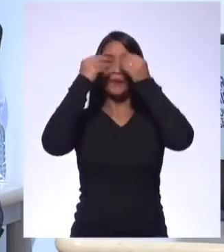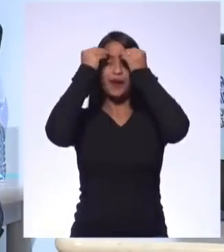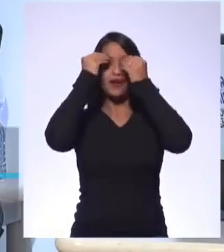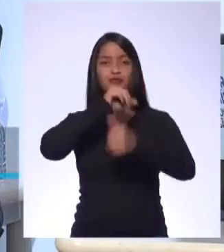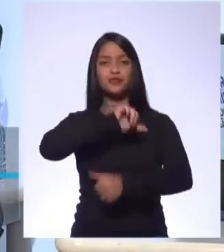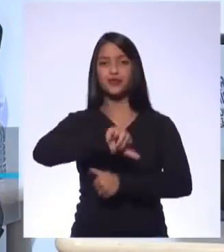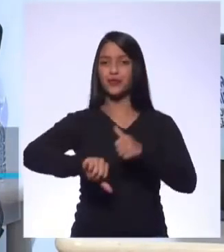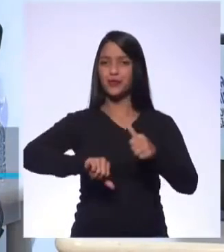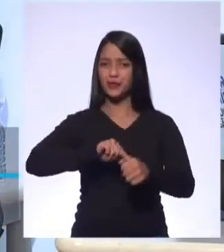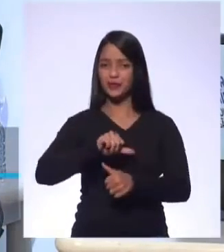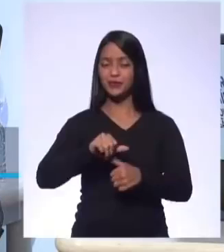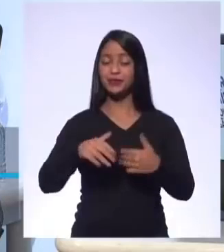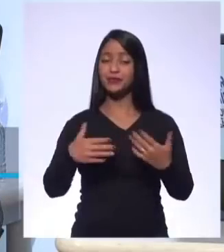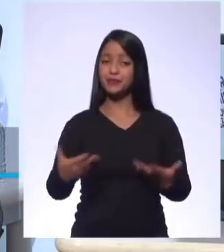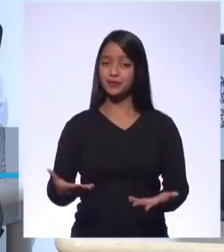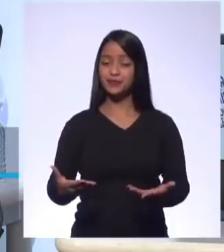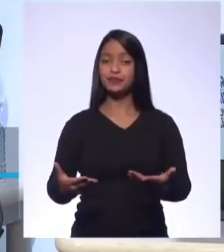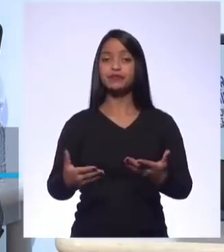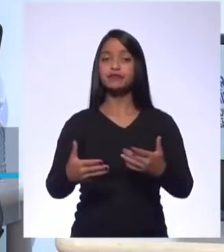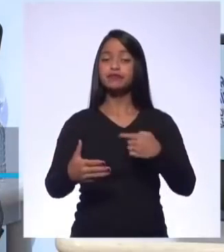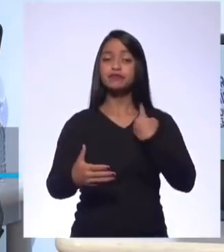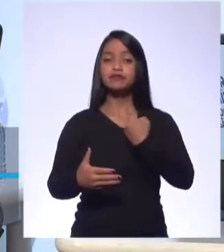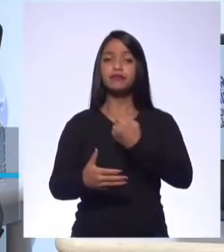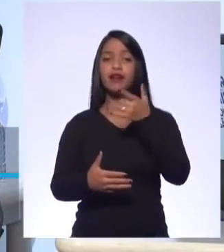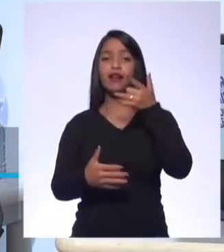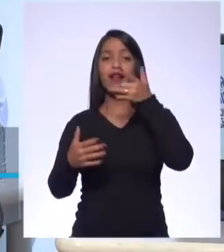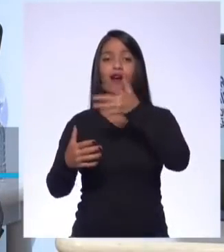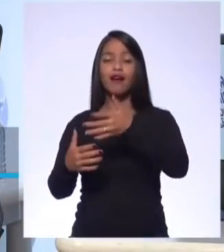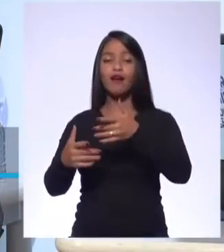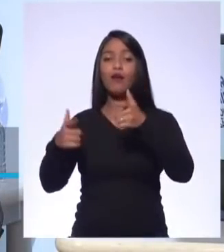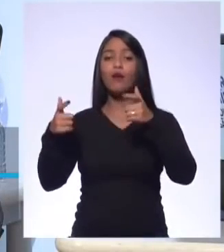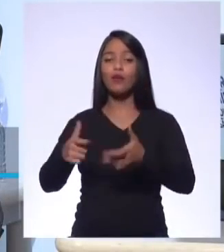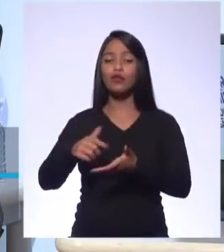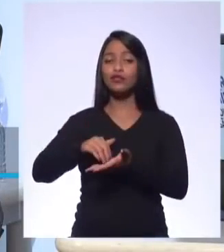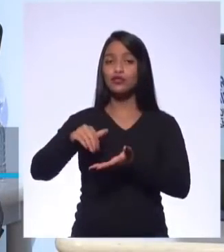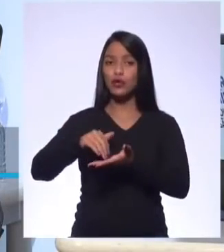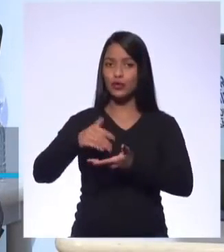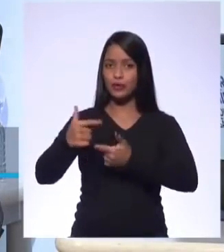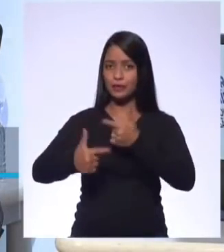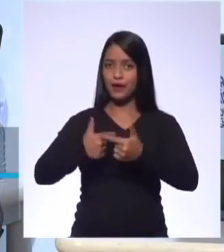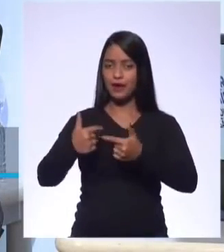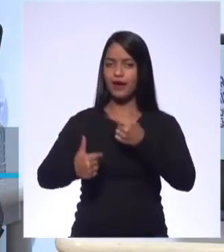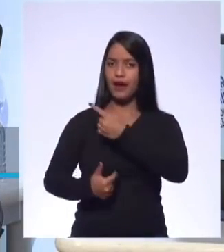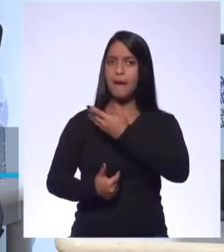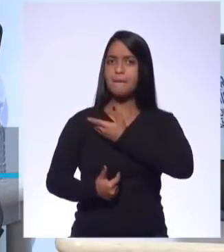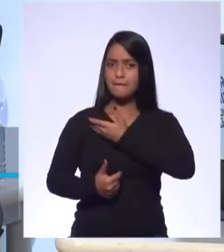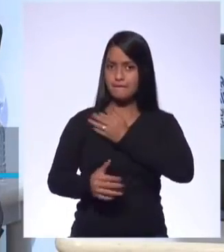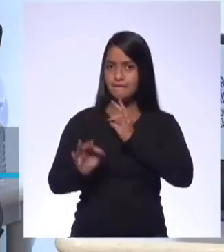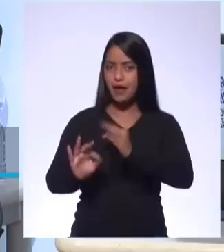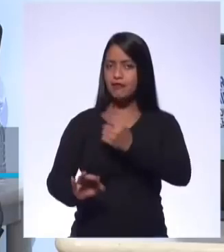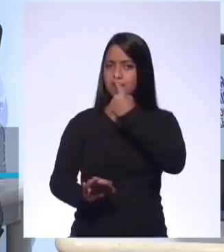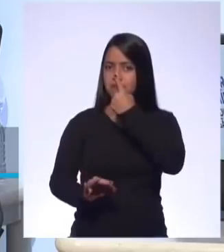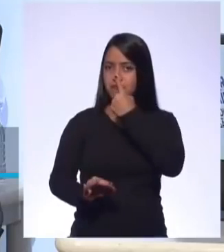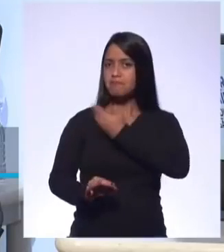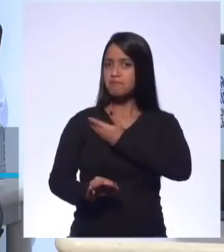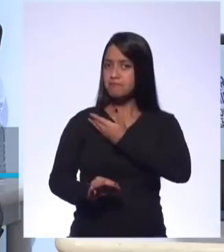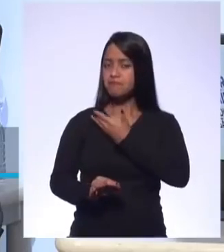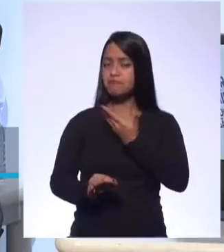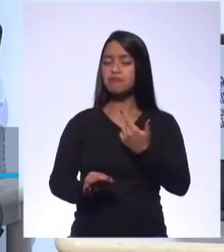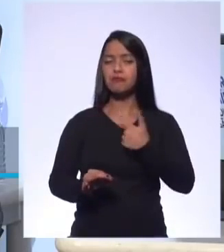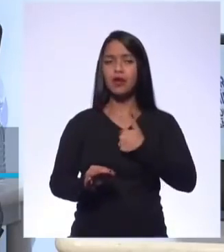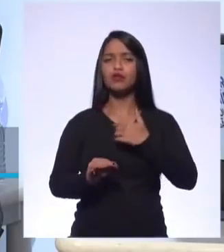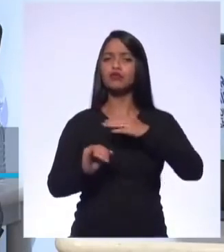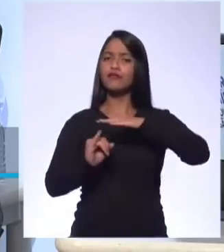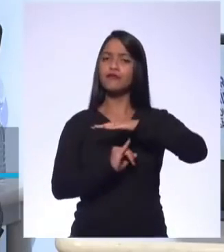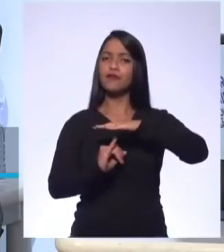Então, necessariamente, nós não estaremos lá no escritório e vamos falar assim com o nosso colega. Se ele realmente é nosso colega, a gente tem intimidade, a gente vai utilizar